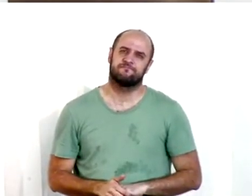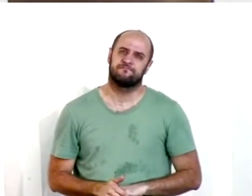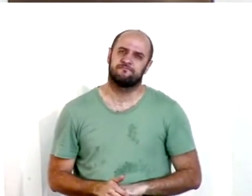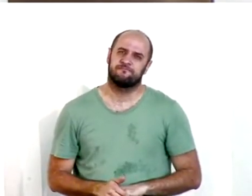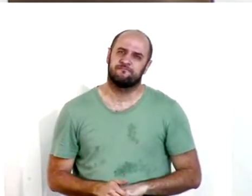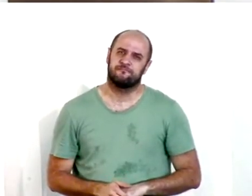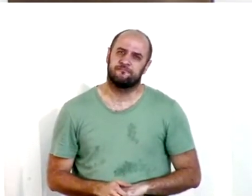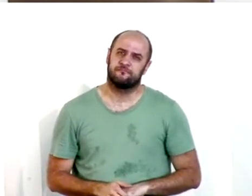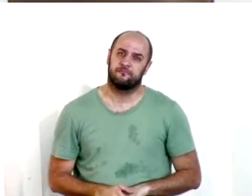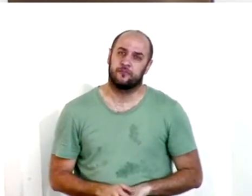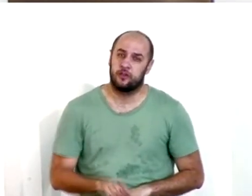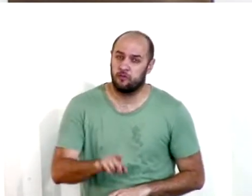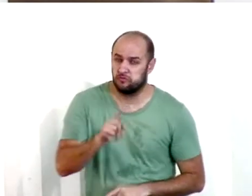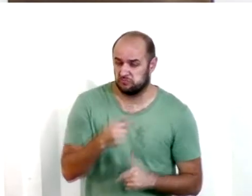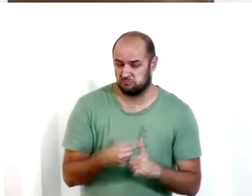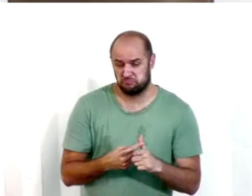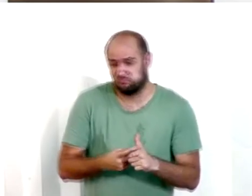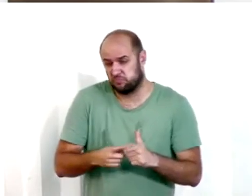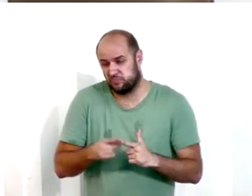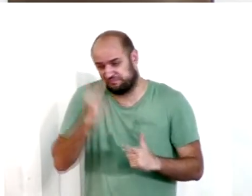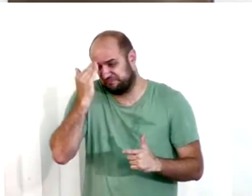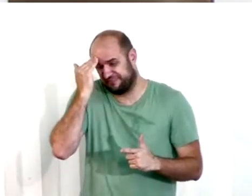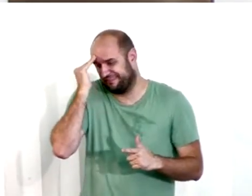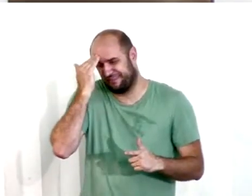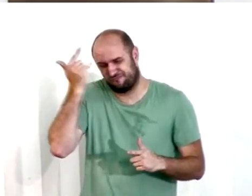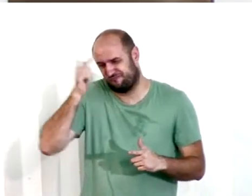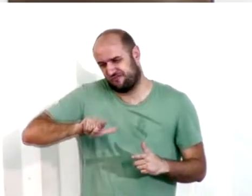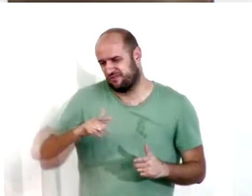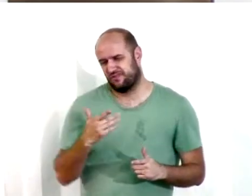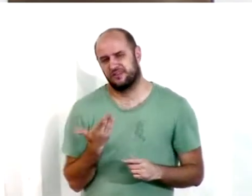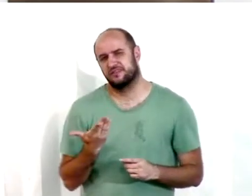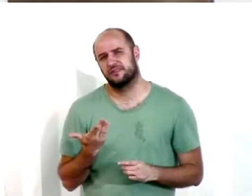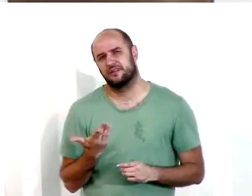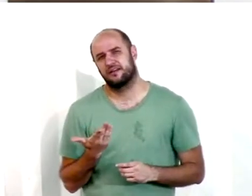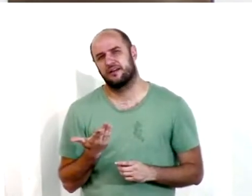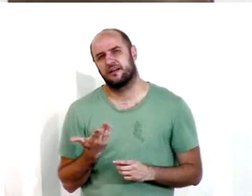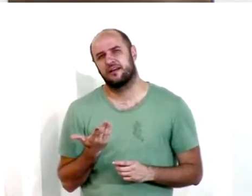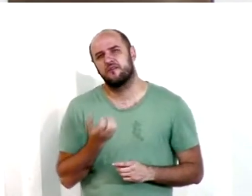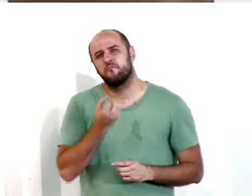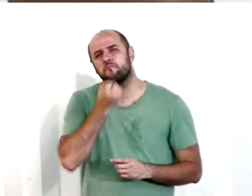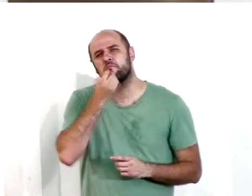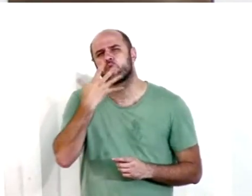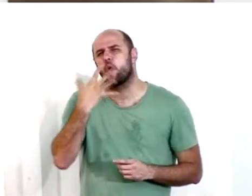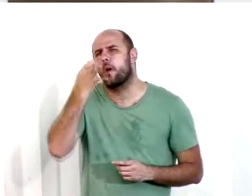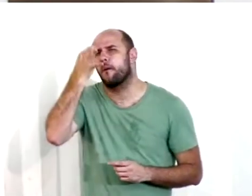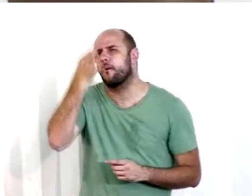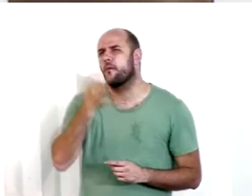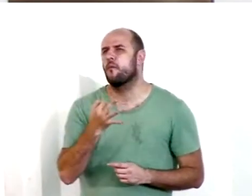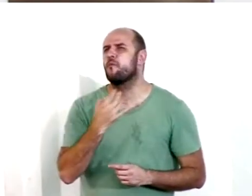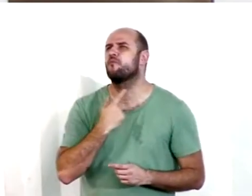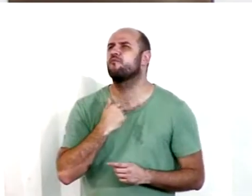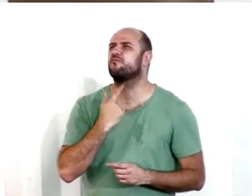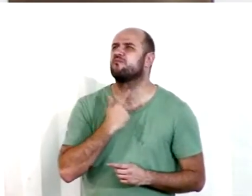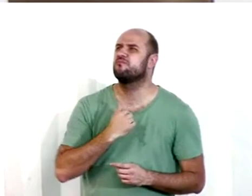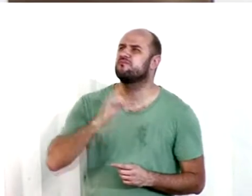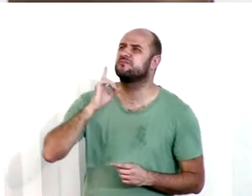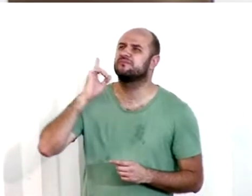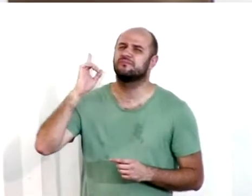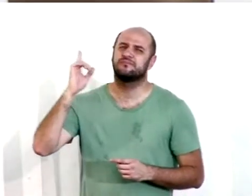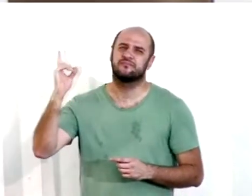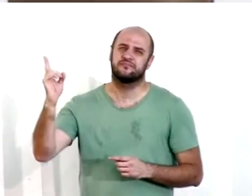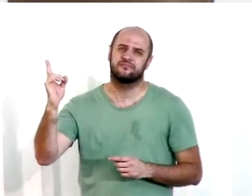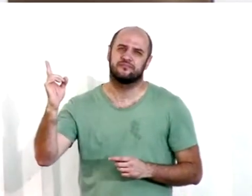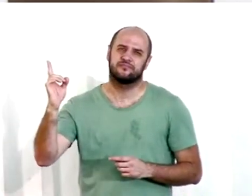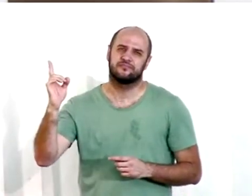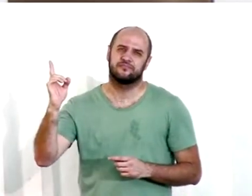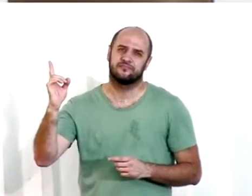Se você tem problema de entender a boa, perfeita e agradável vontade de Deus, você